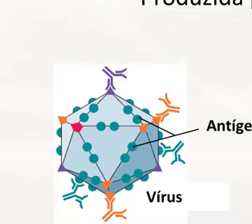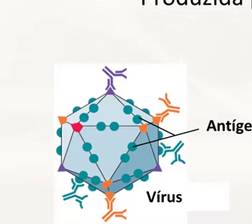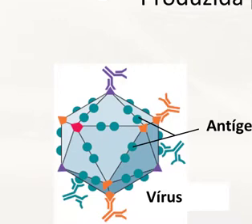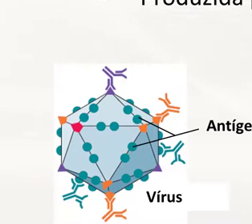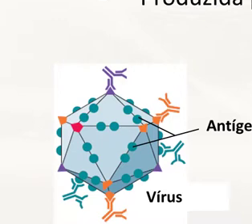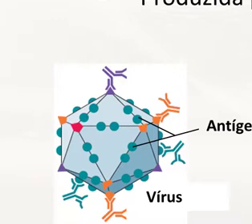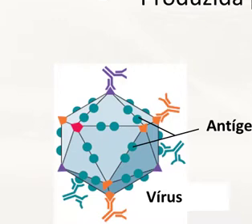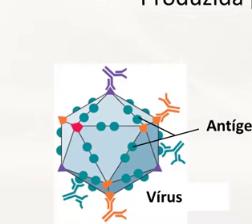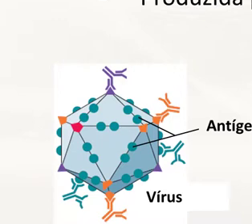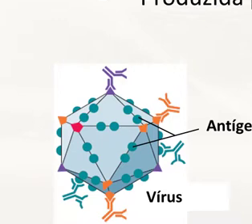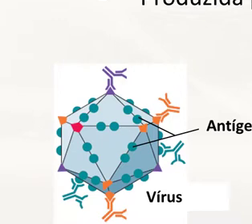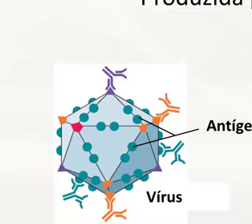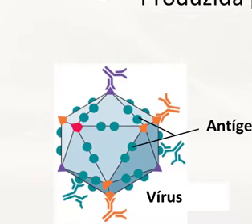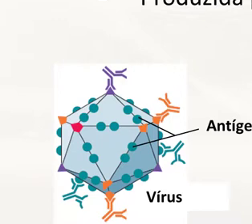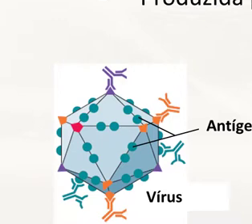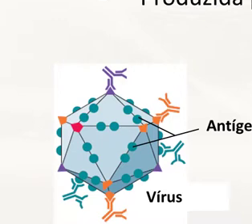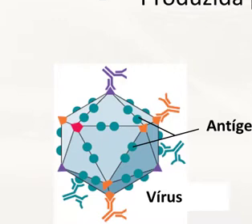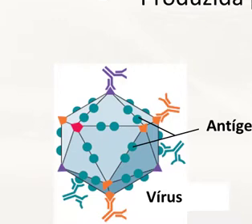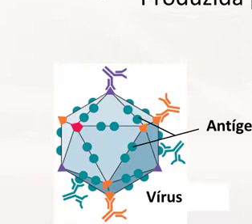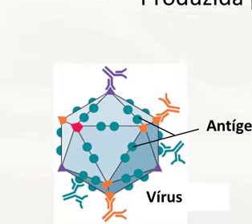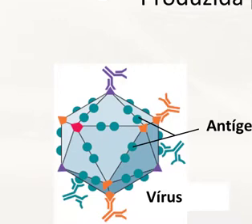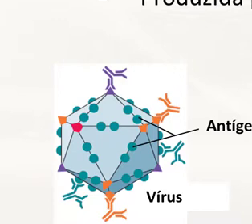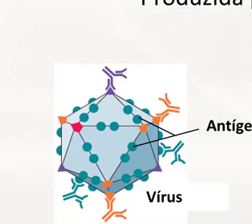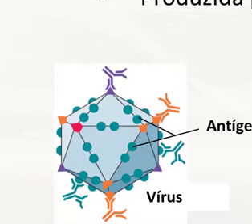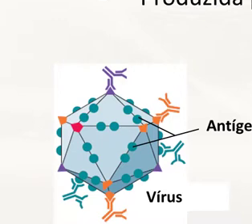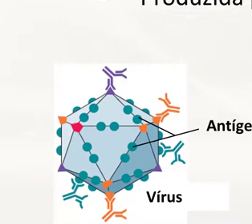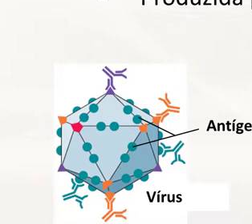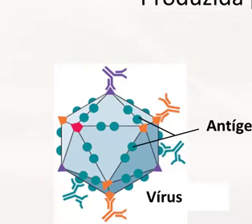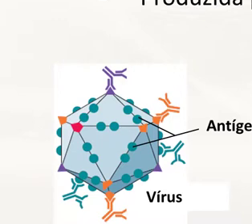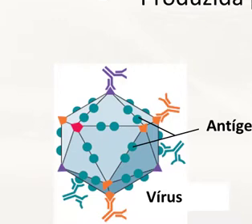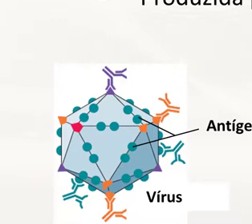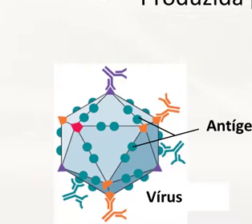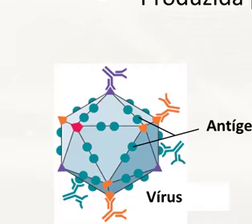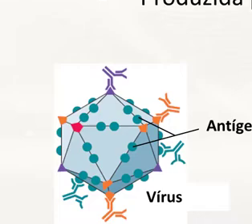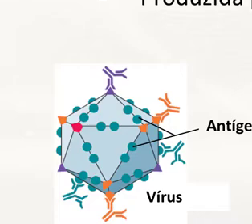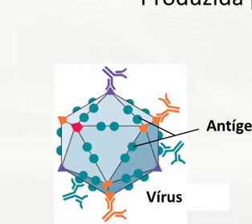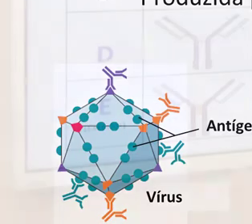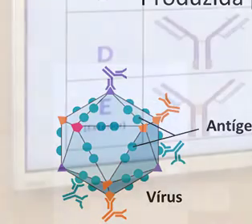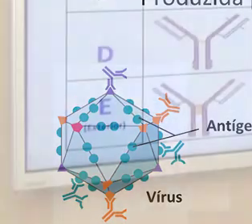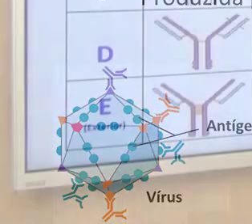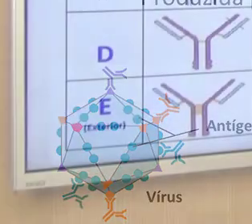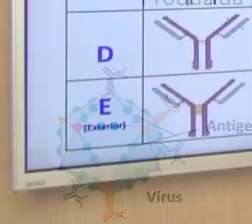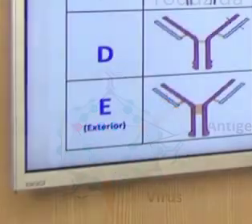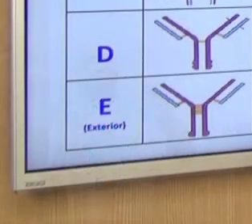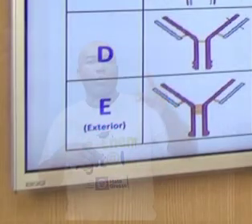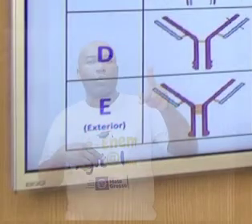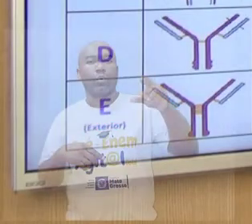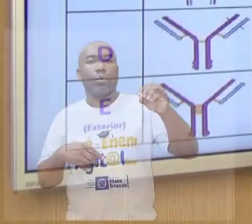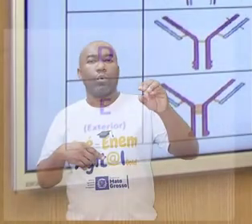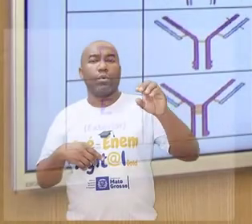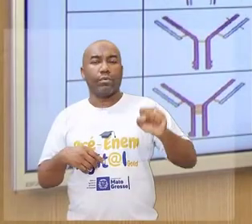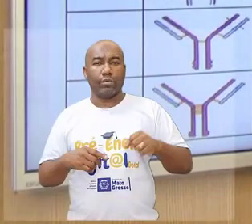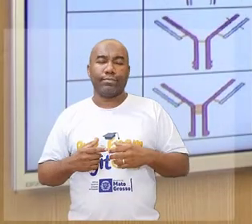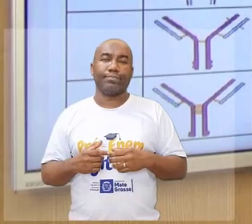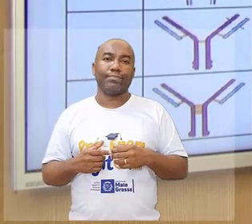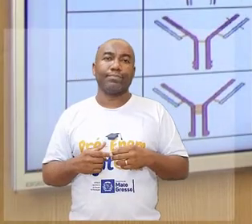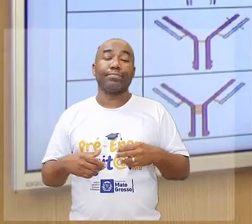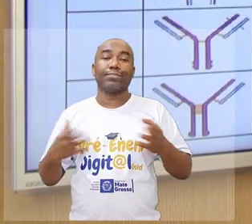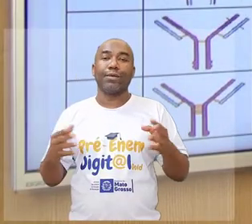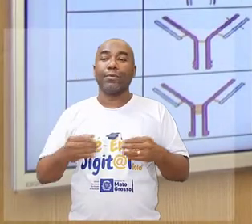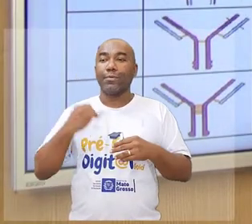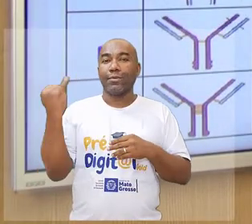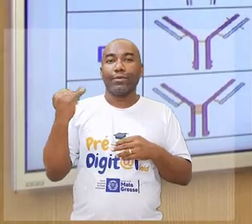anticorpo. Tudo bem? Olha só, aqui eu tenho uma tabela só para você lembrar que